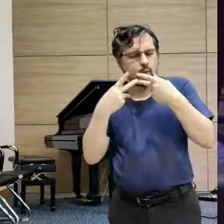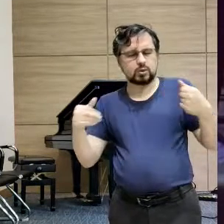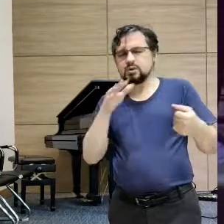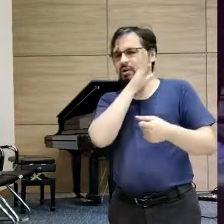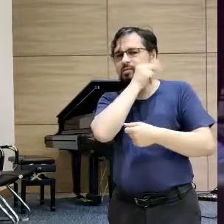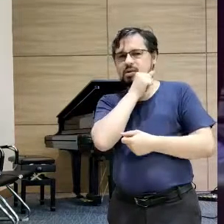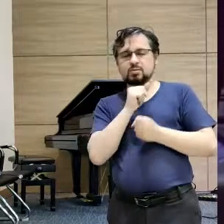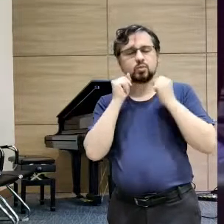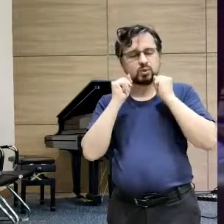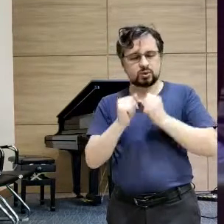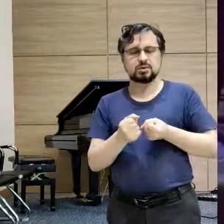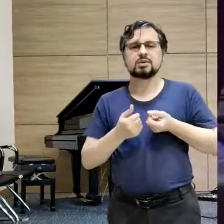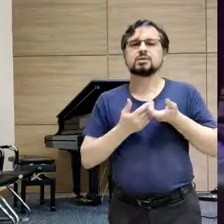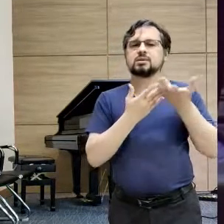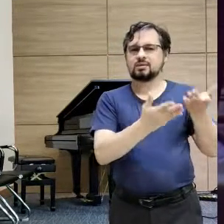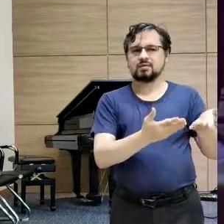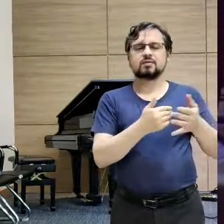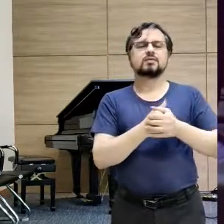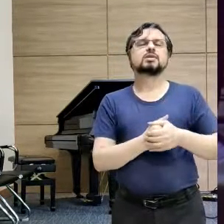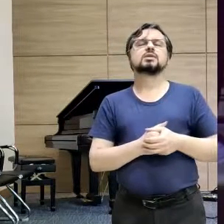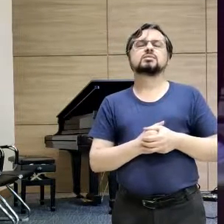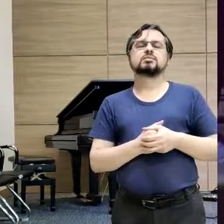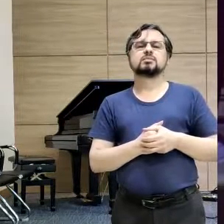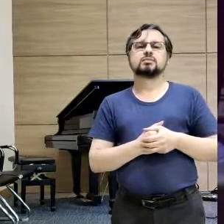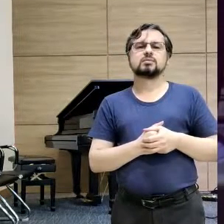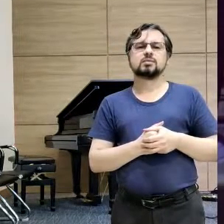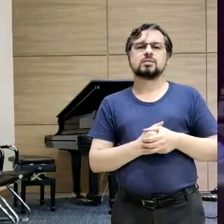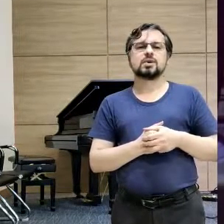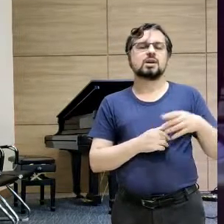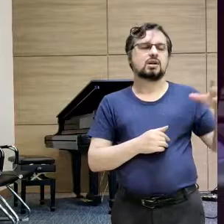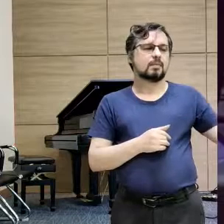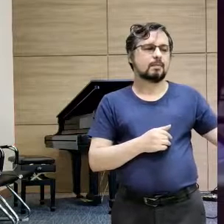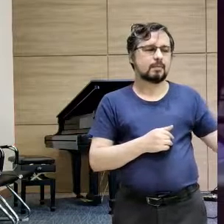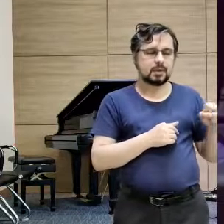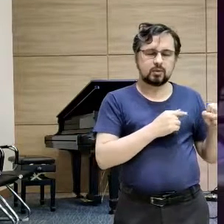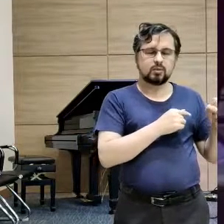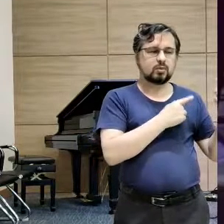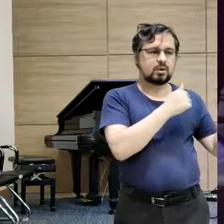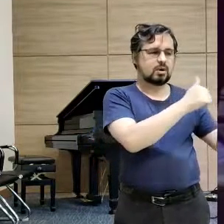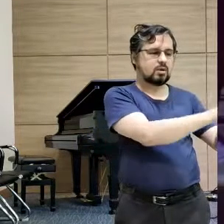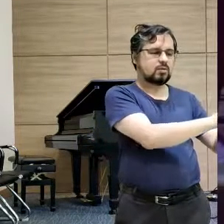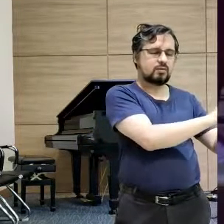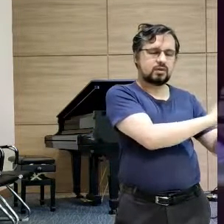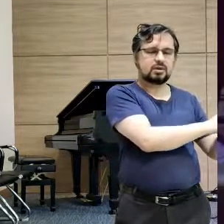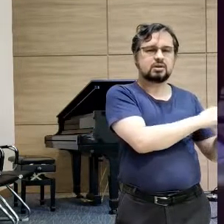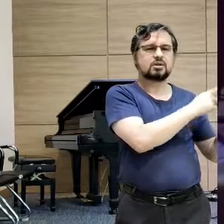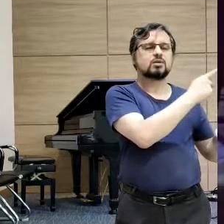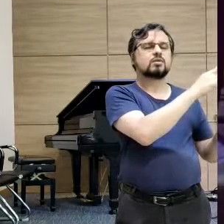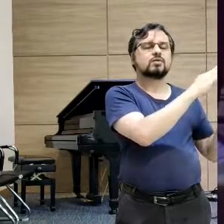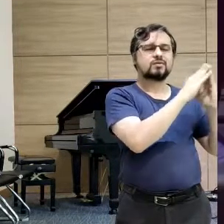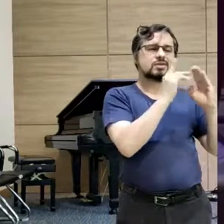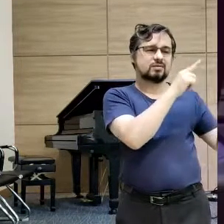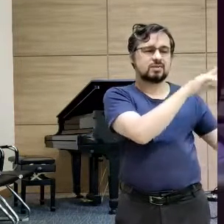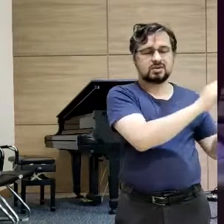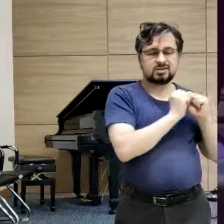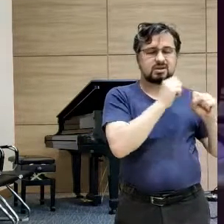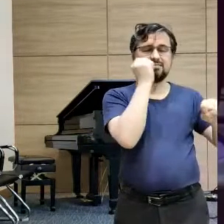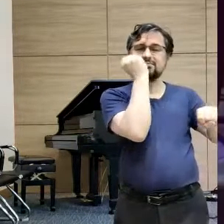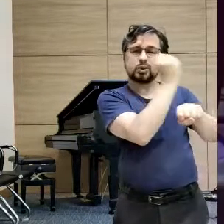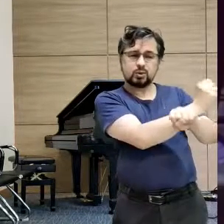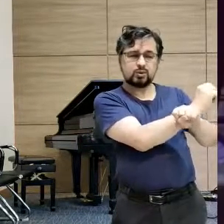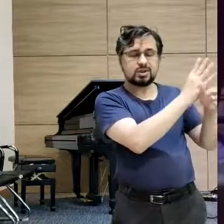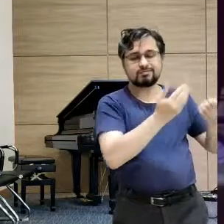e poderia servir para esse convidado, ele tomou a ovelhinha do seu vizinho e a matou e